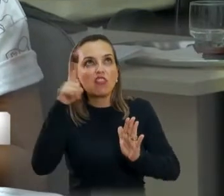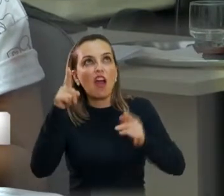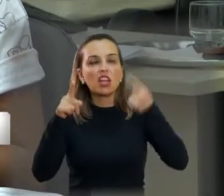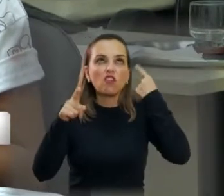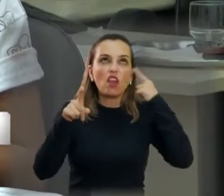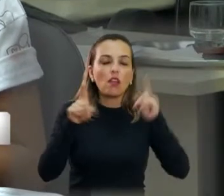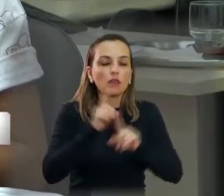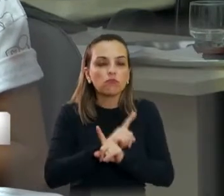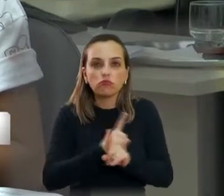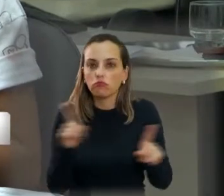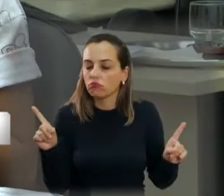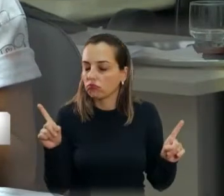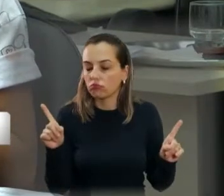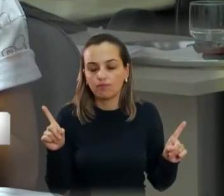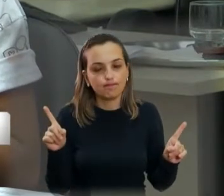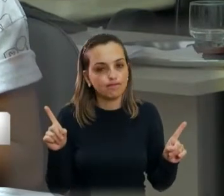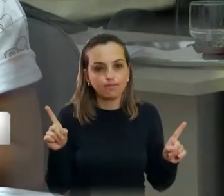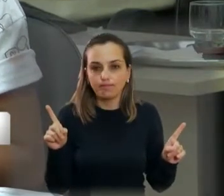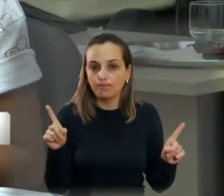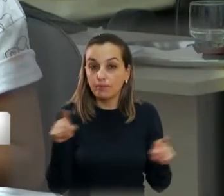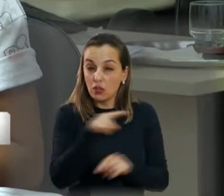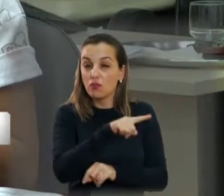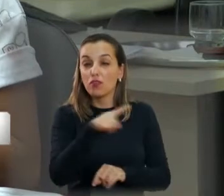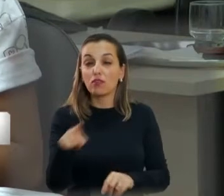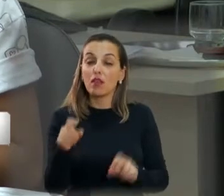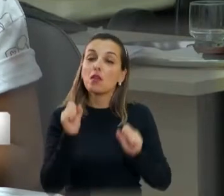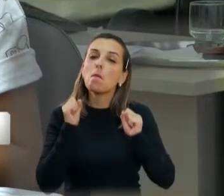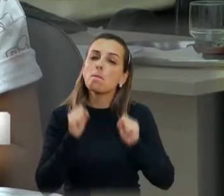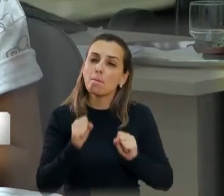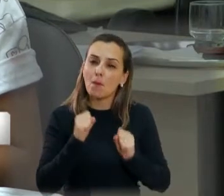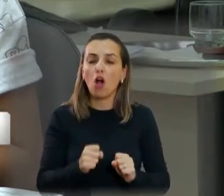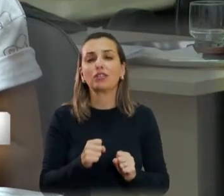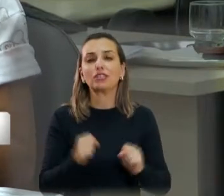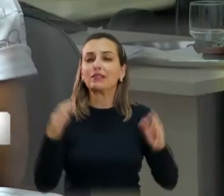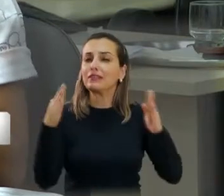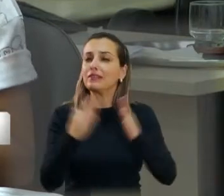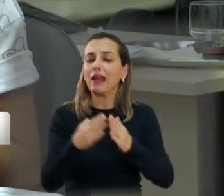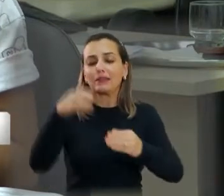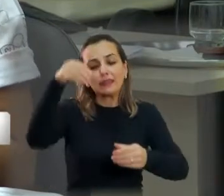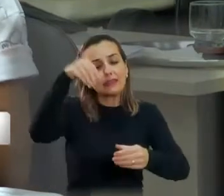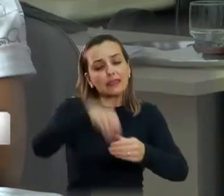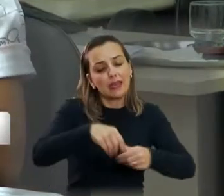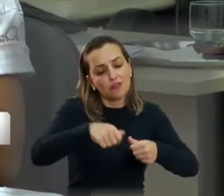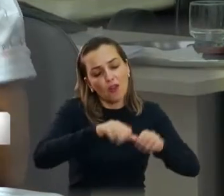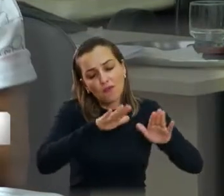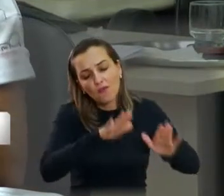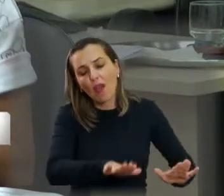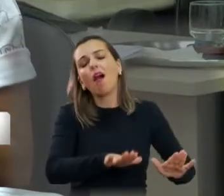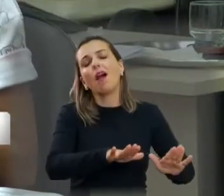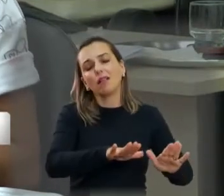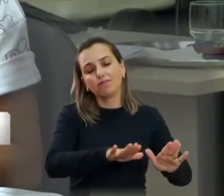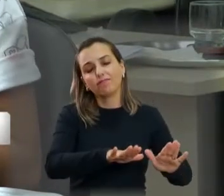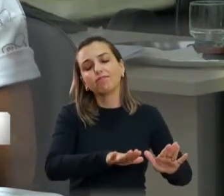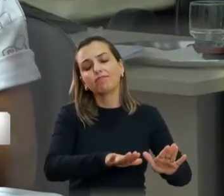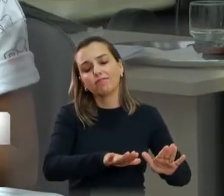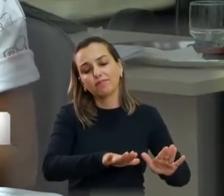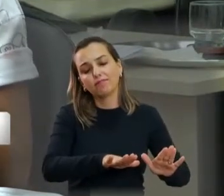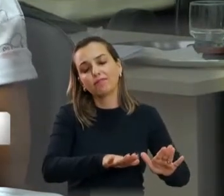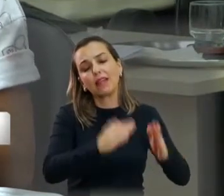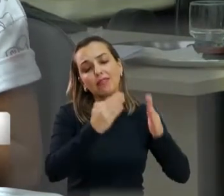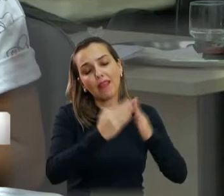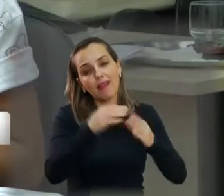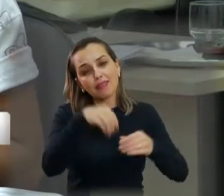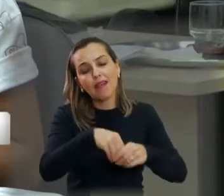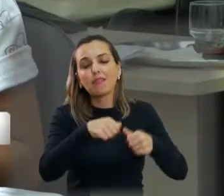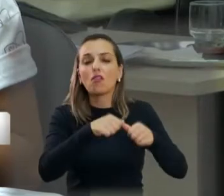em casa. Então, todos aqueles que puderem fazer isolamento social, não sair para aquilo que não for essencial, fique